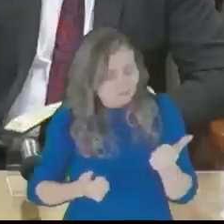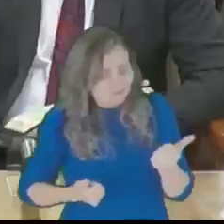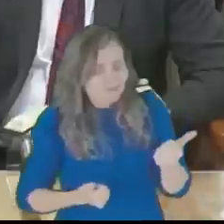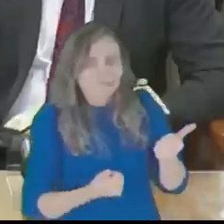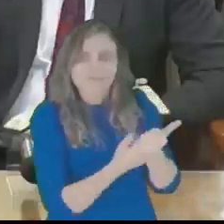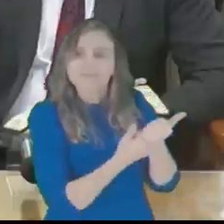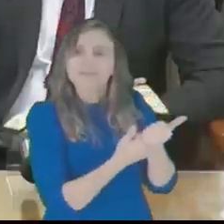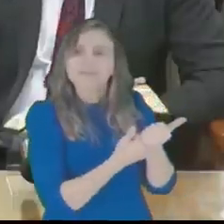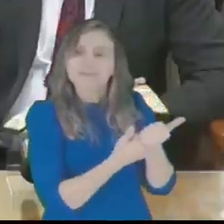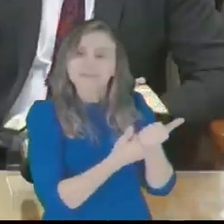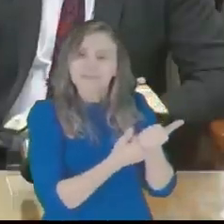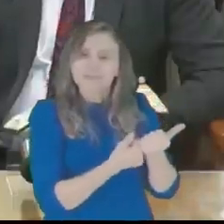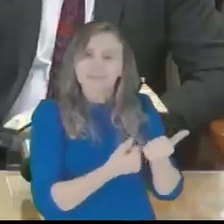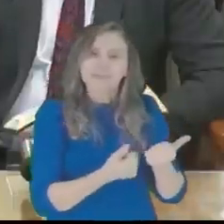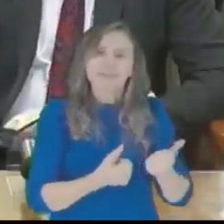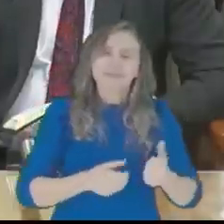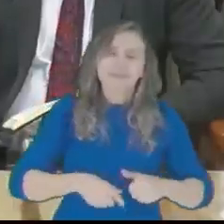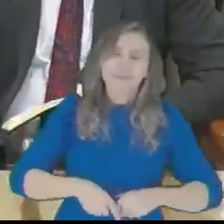sustentação.